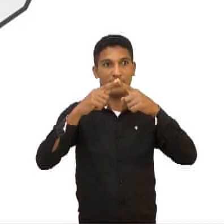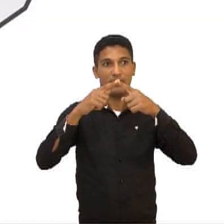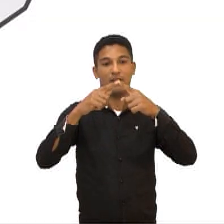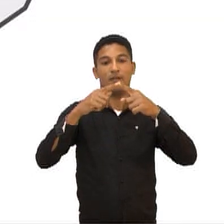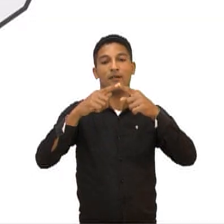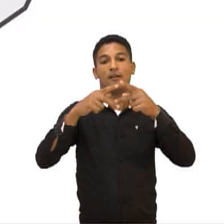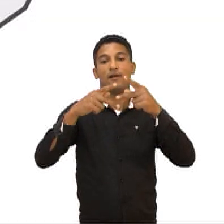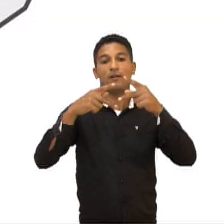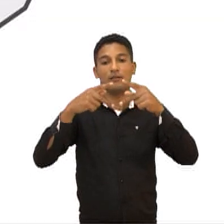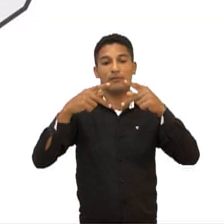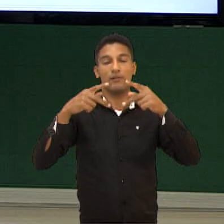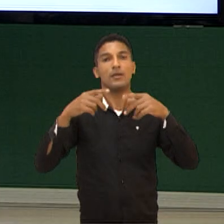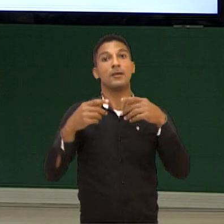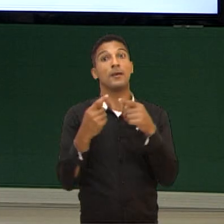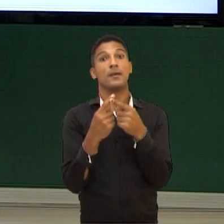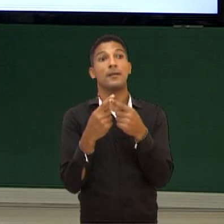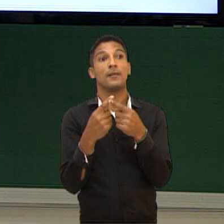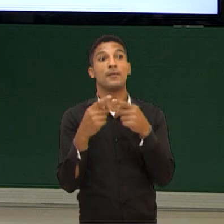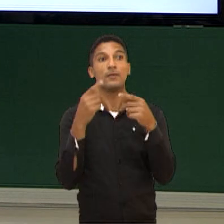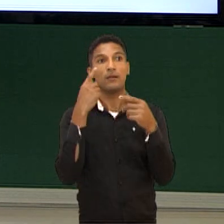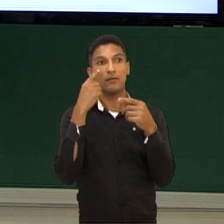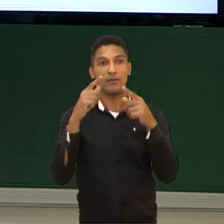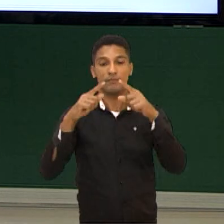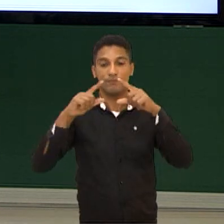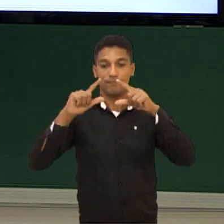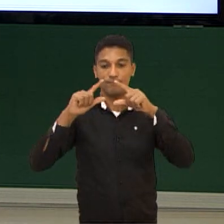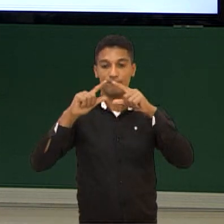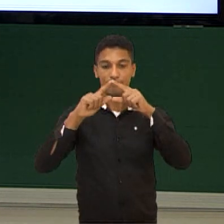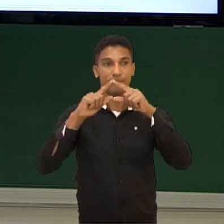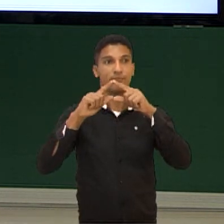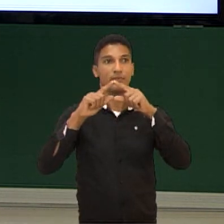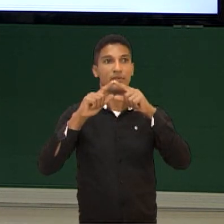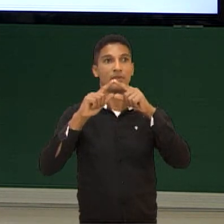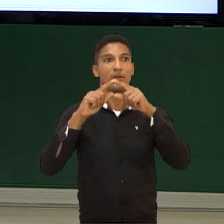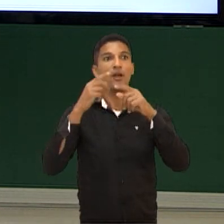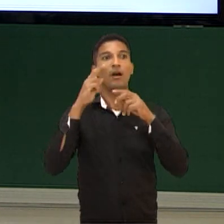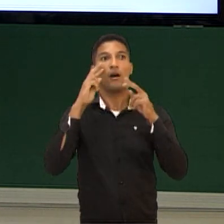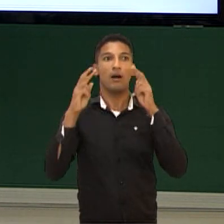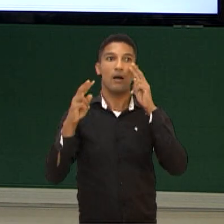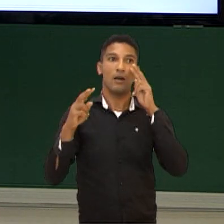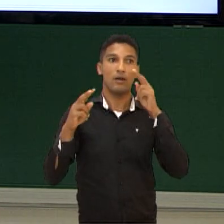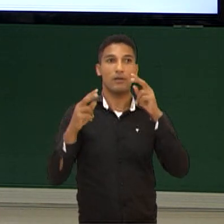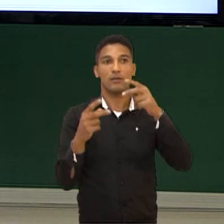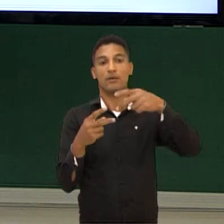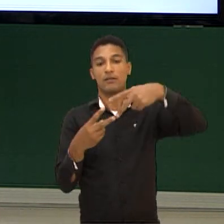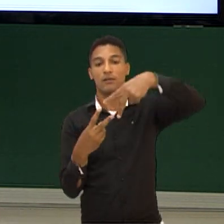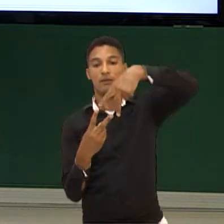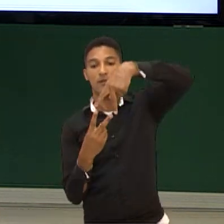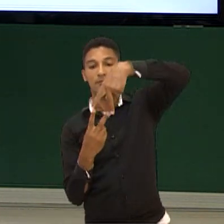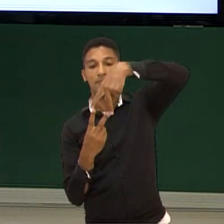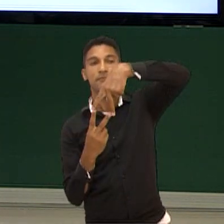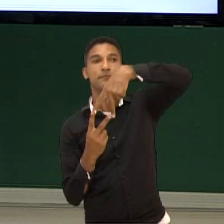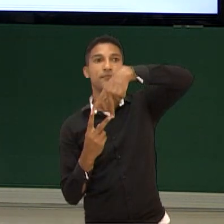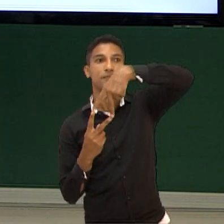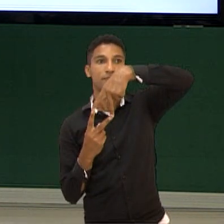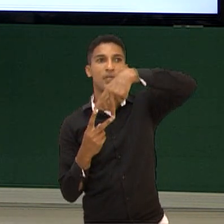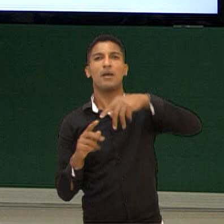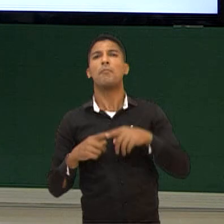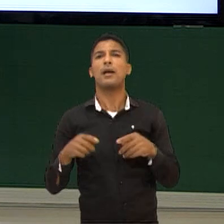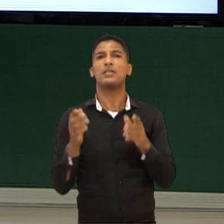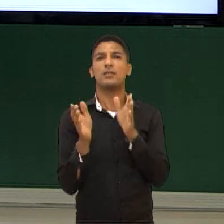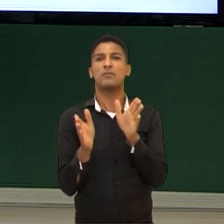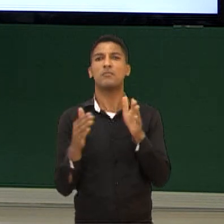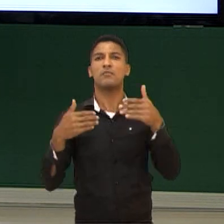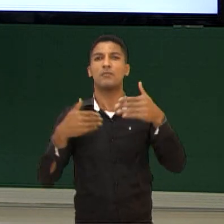daqui é um polígono? Não é. Por quê? Porque ele tem dimensões e os polígonos